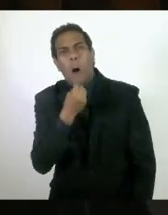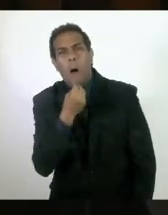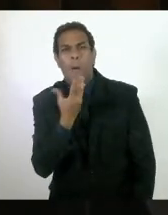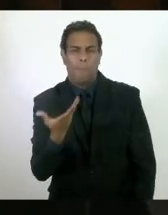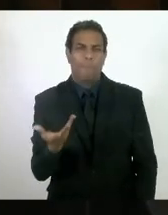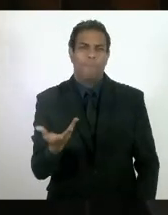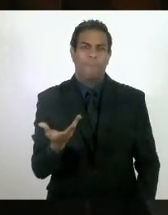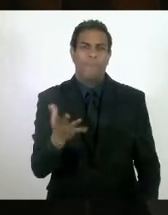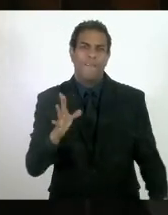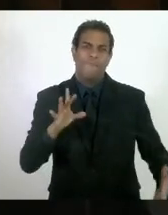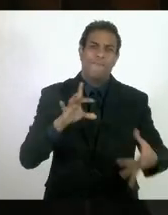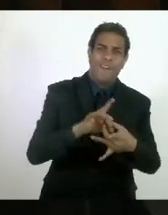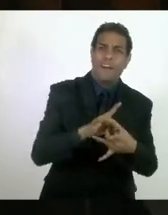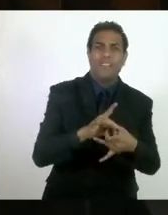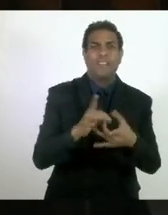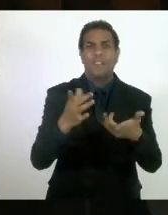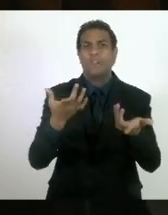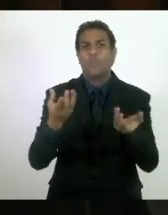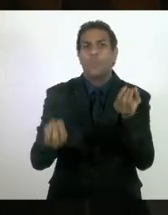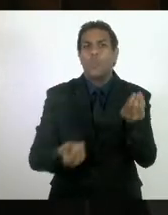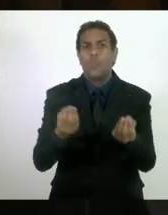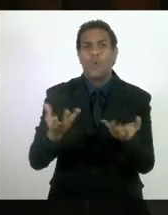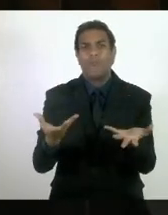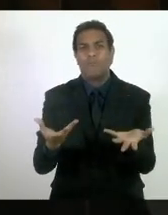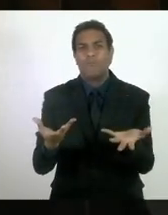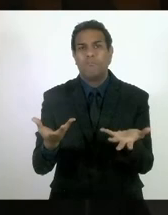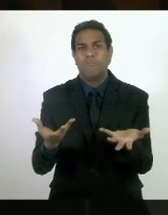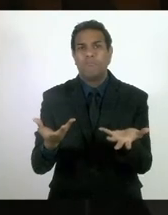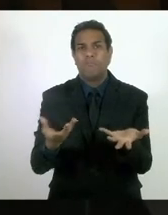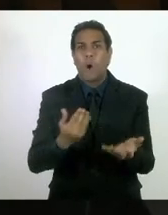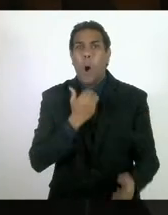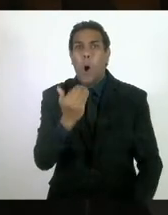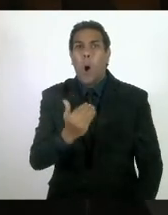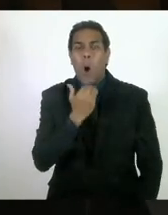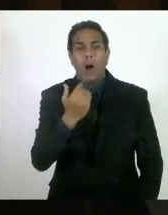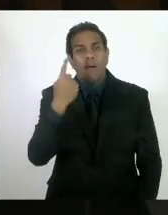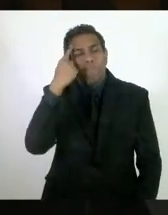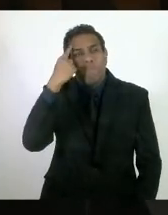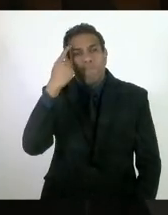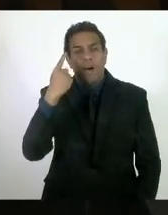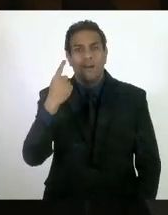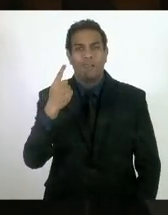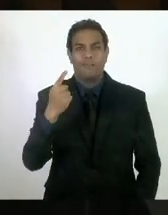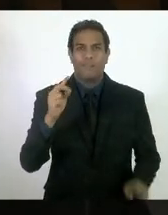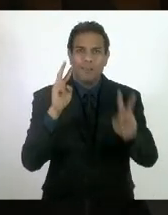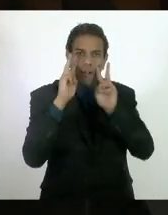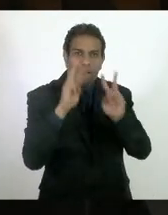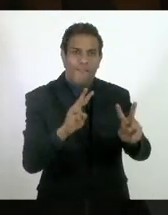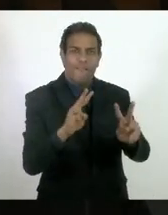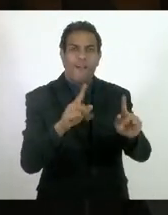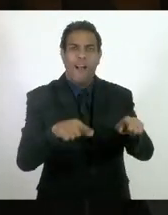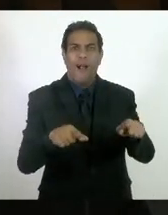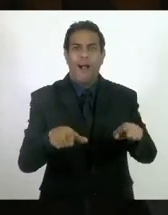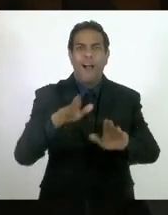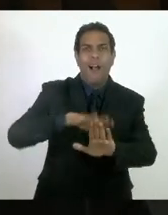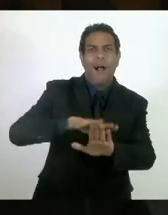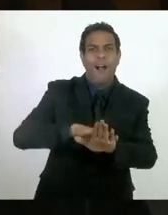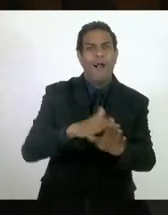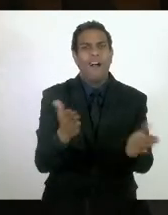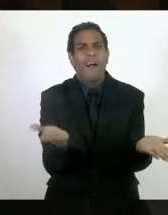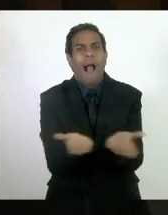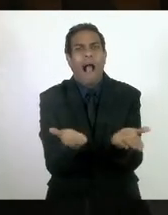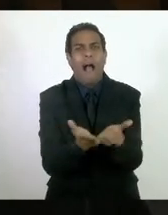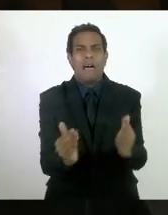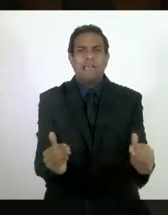que será parcial porque ele não consegue se libertar o terrivelmente evangélico A